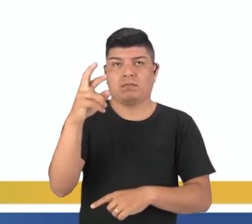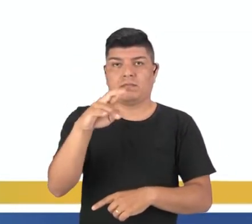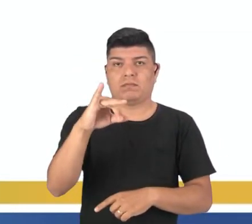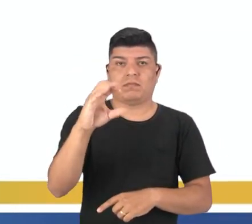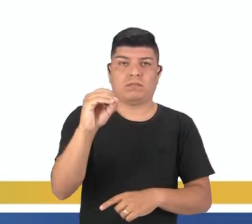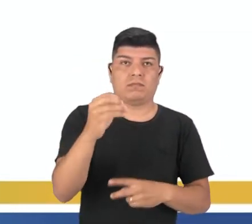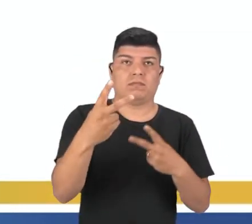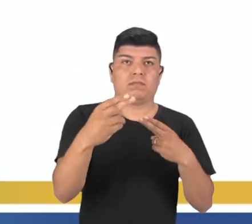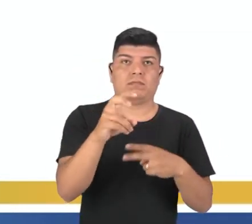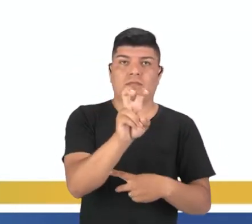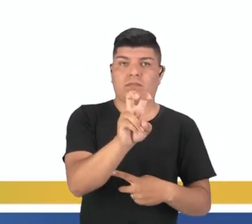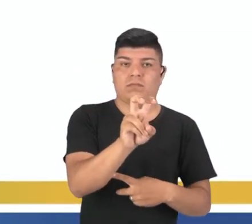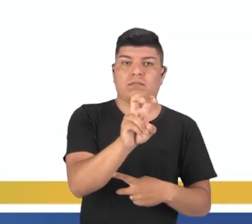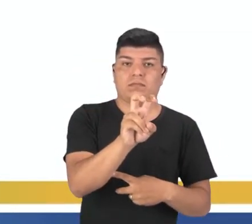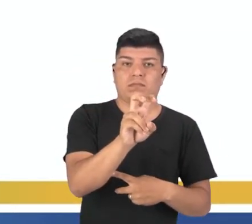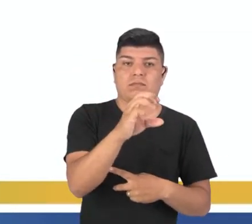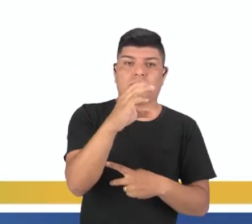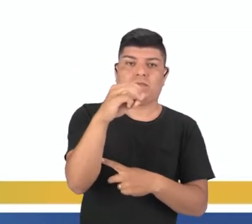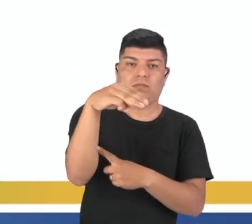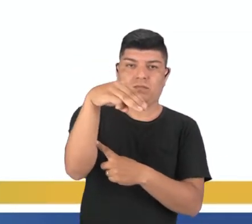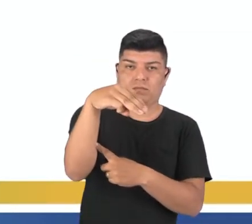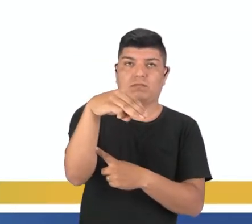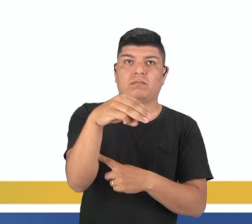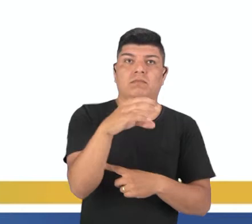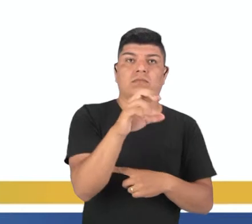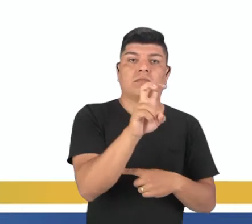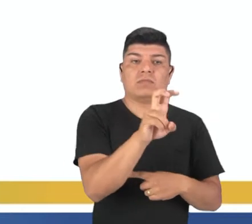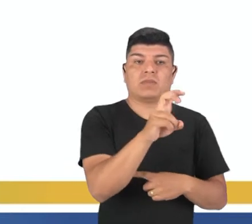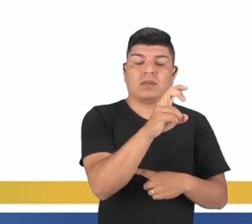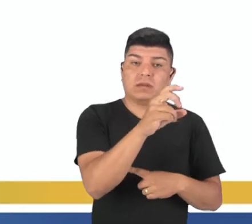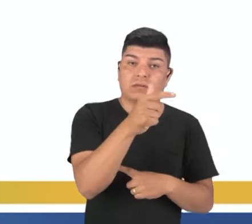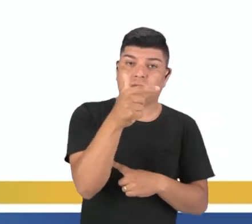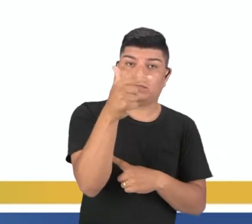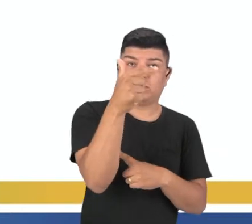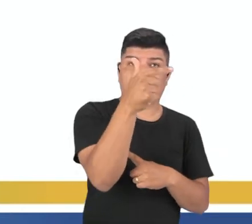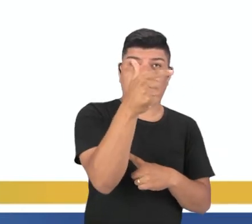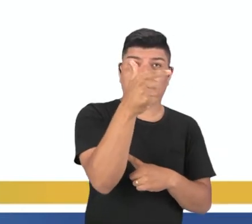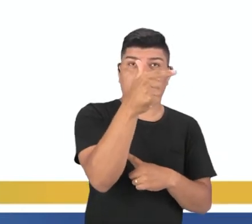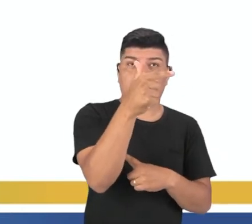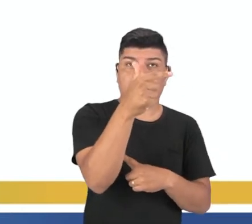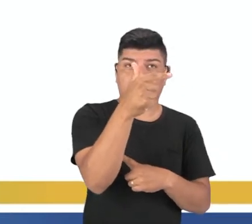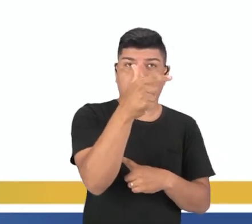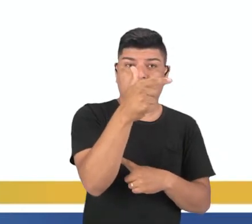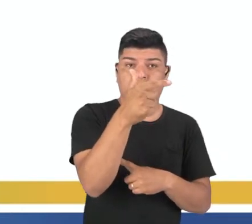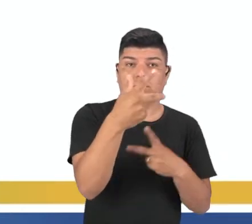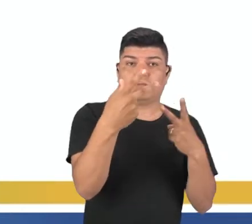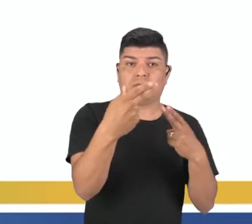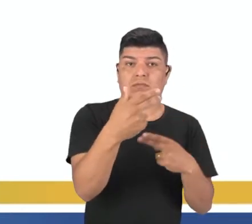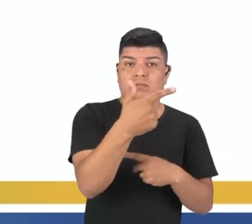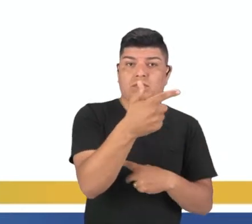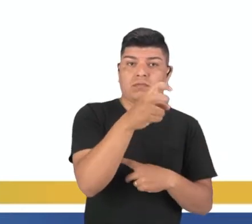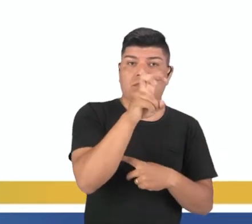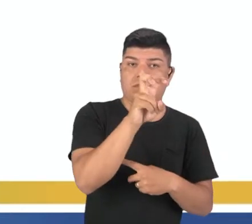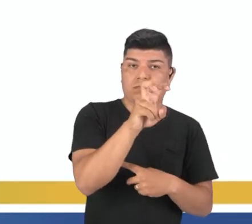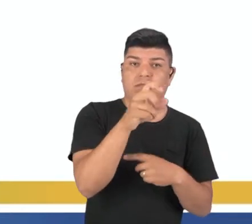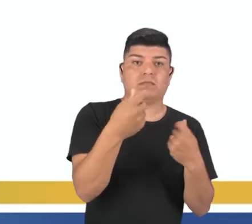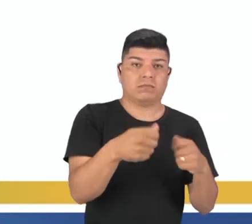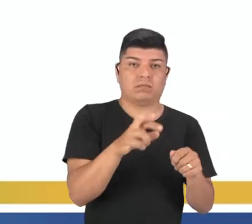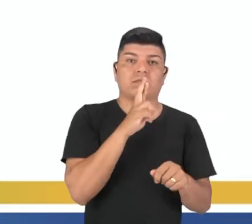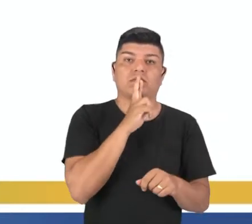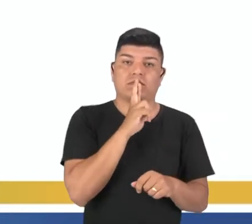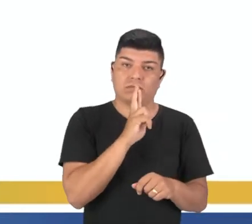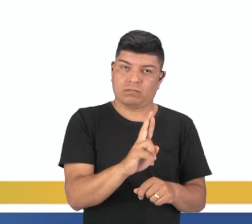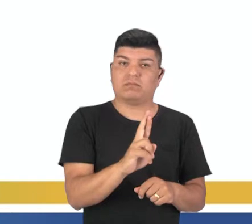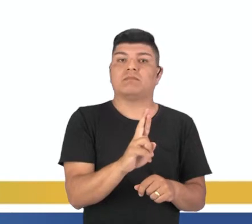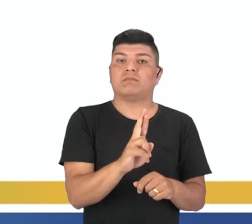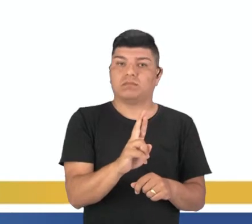base aí mede 5 centímetros. Então, vai ficar 5 ao quadrado, né? Que dá 25. Você primeiro precisa resolver